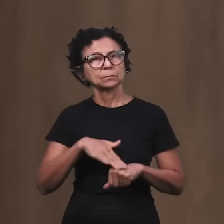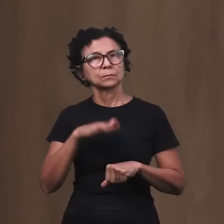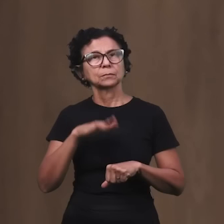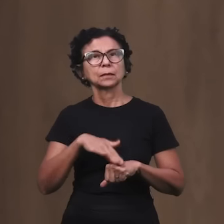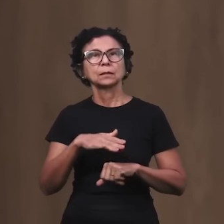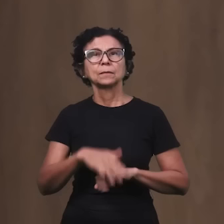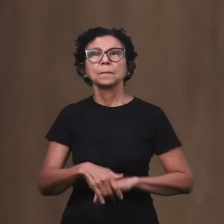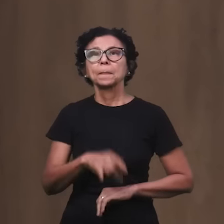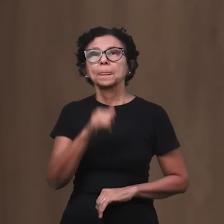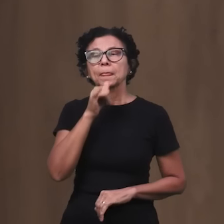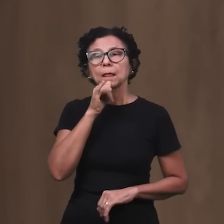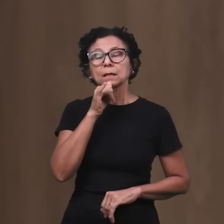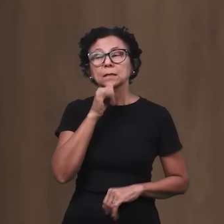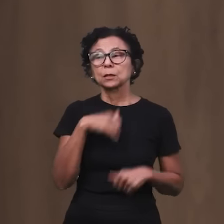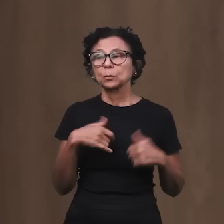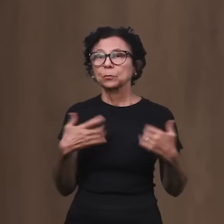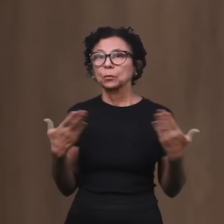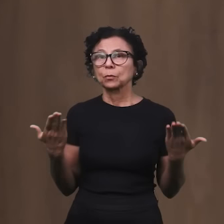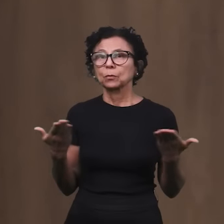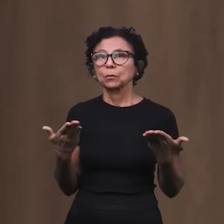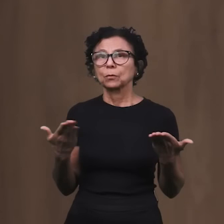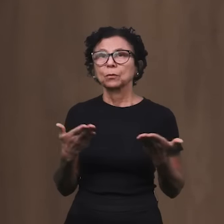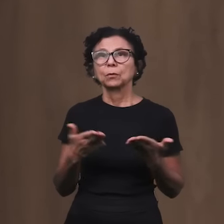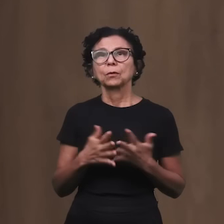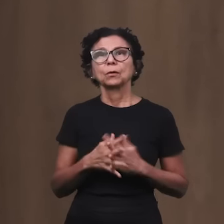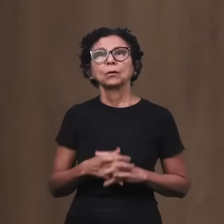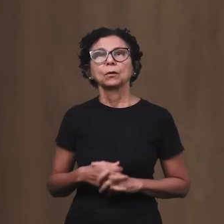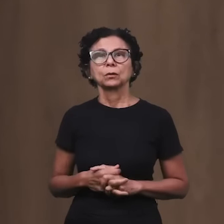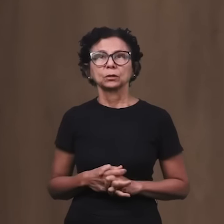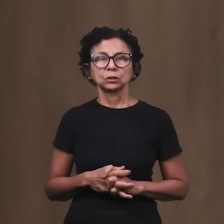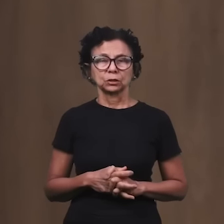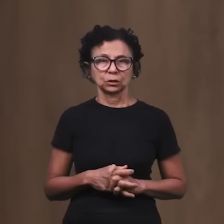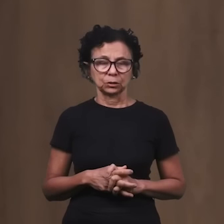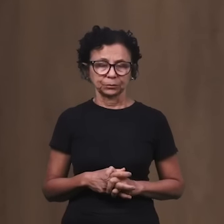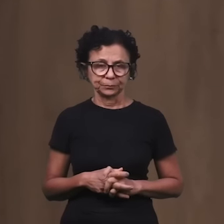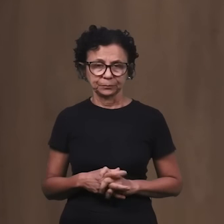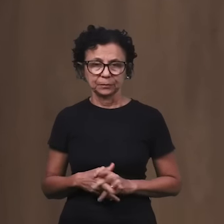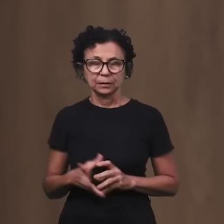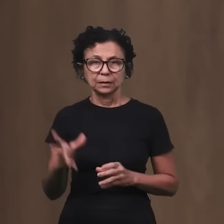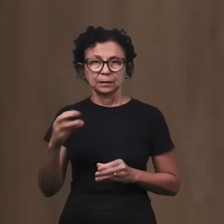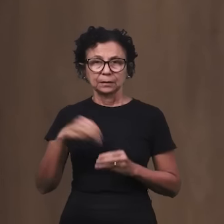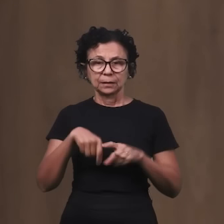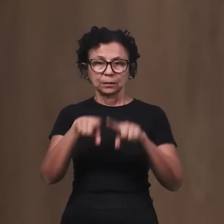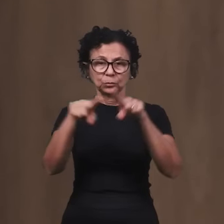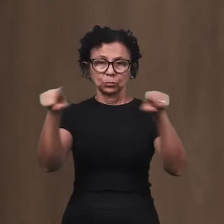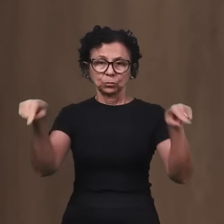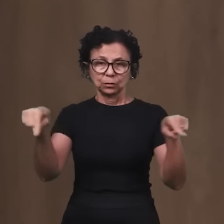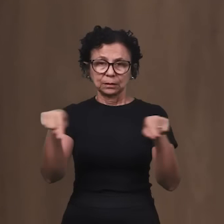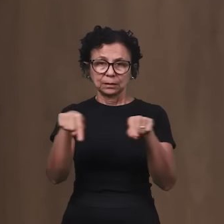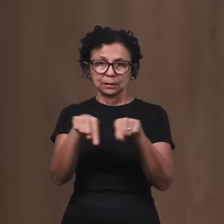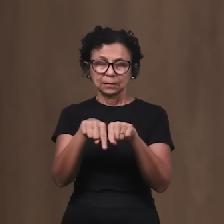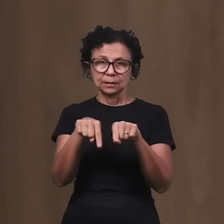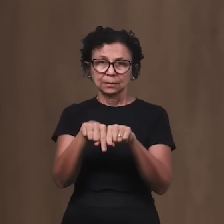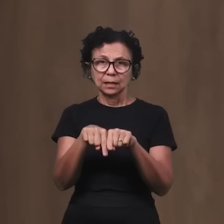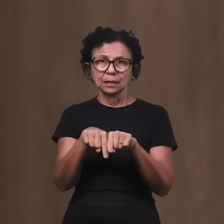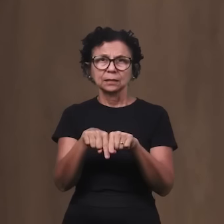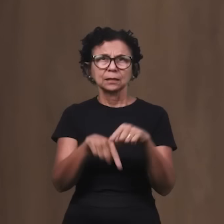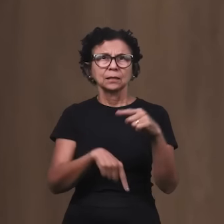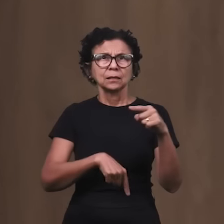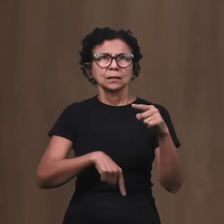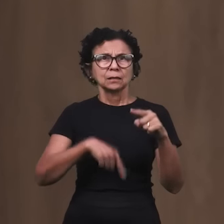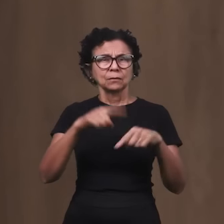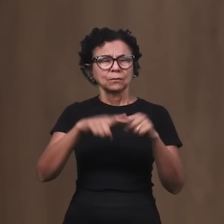passado, hoje você tem a utilização de scanners dentro do consultório. Você tem fresadoras no consultório, você